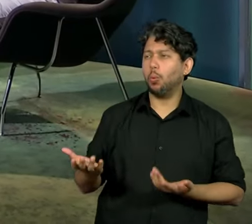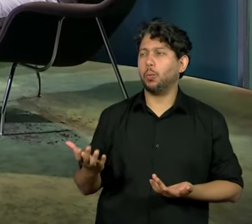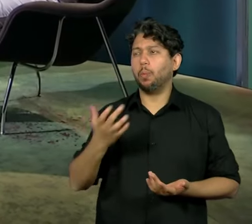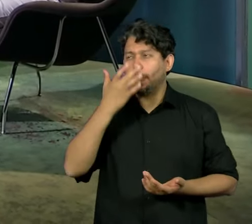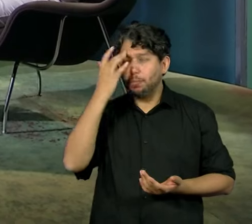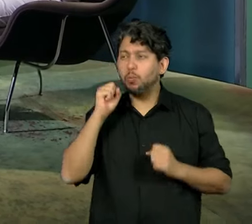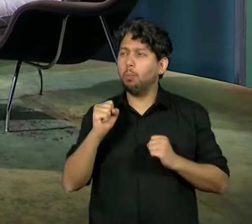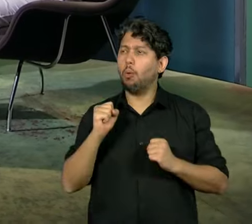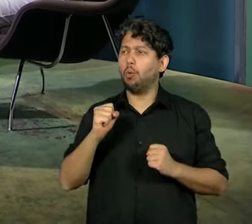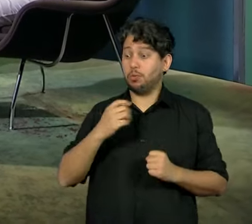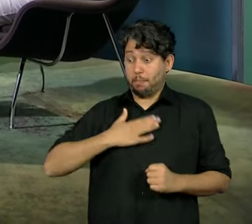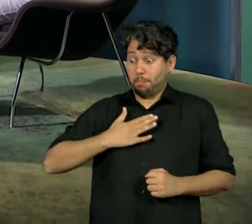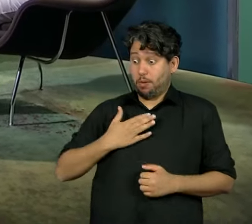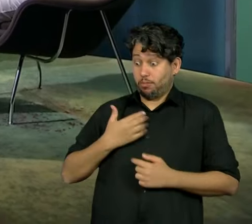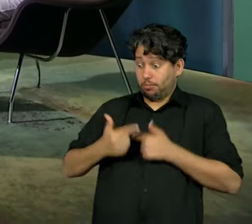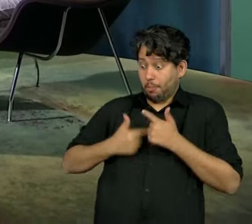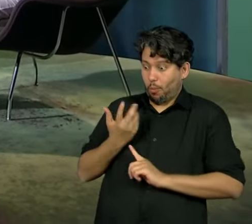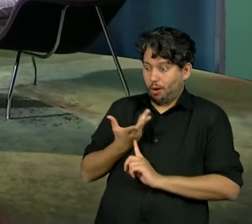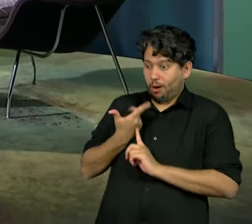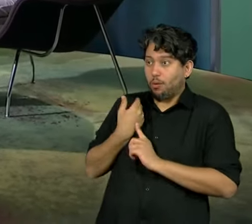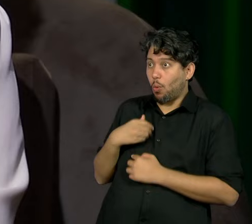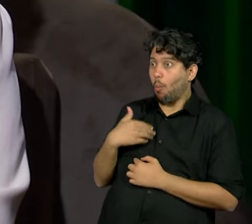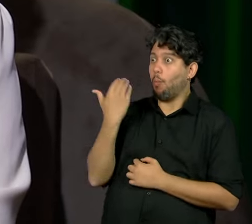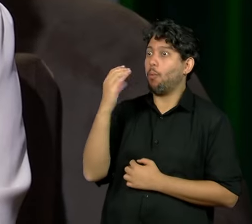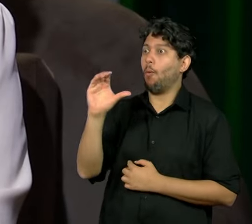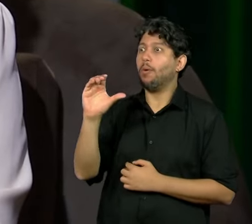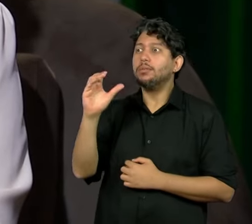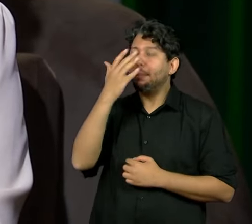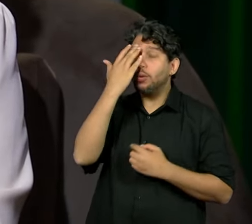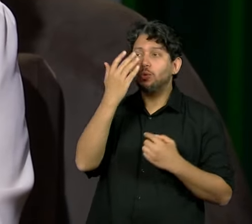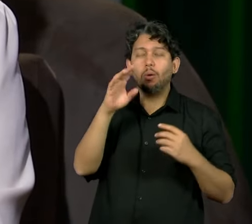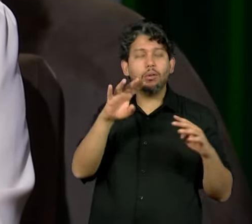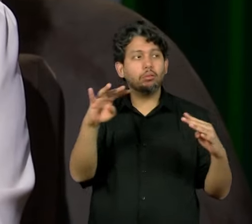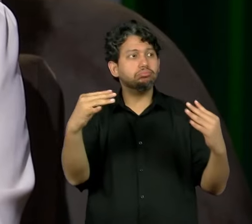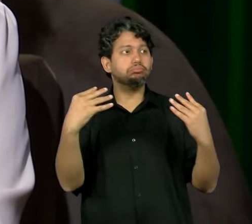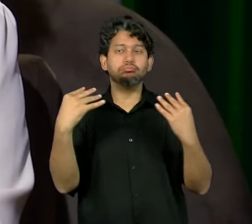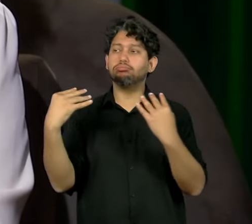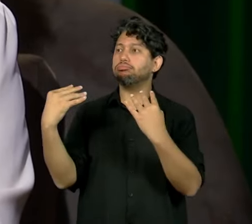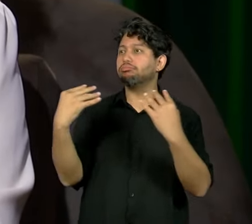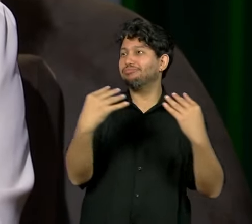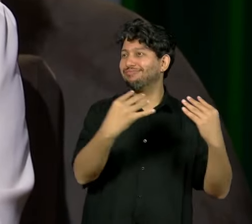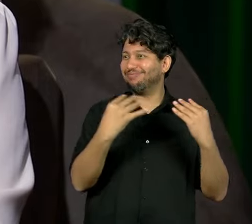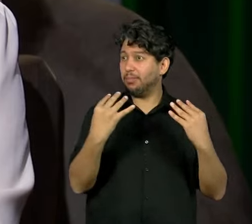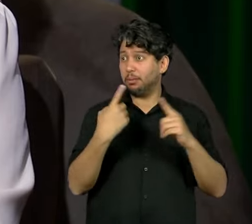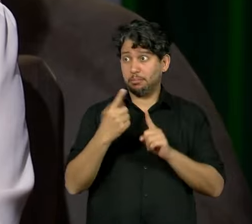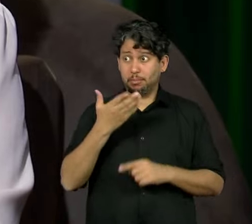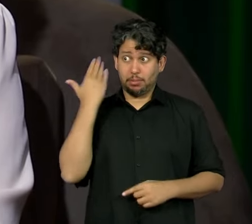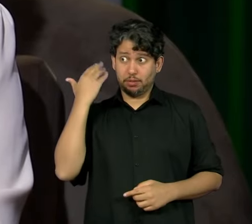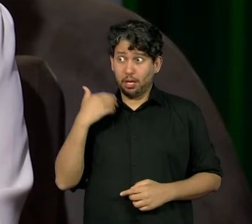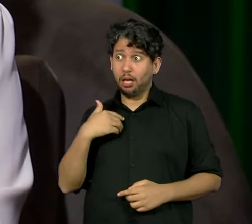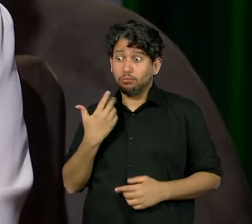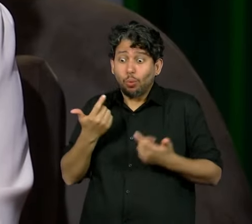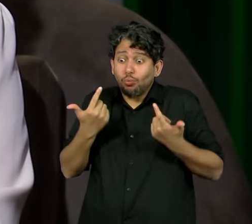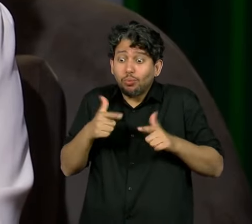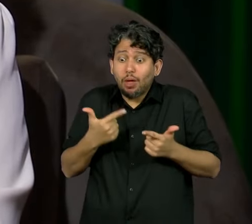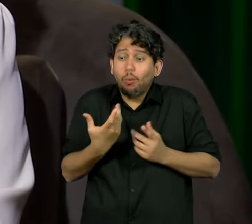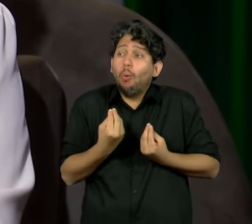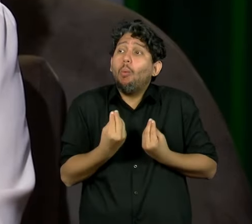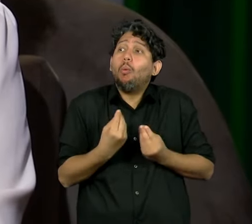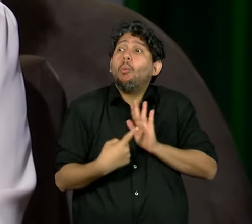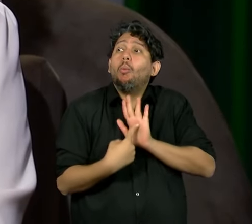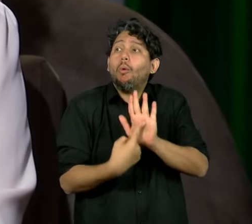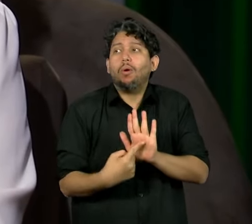inclusive, suas obras e que essas obras vão sendo mais vistas, né, por um público que não teria acesso a elas